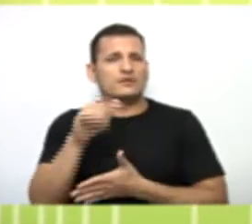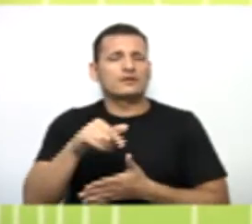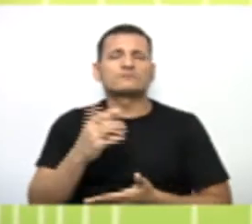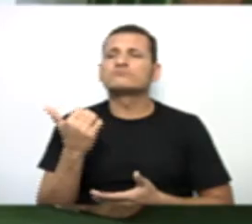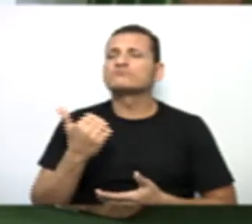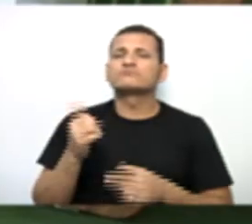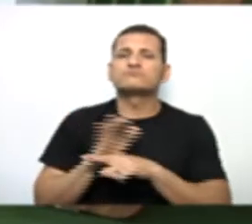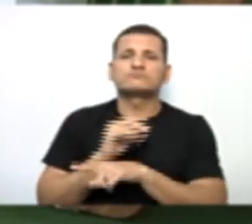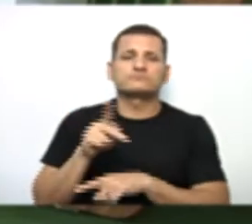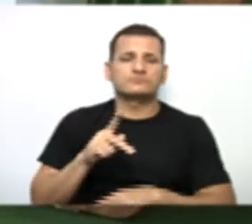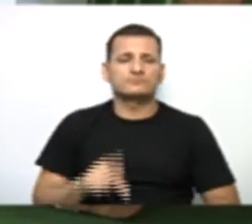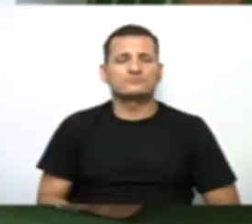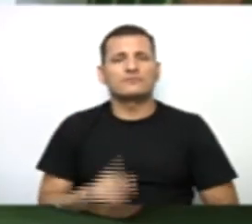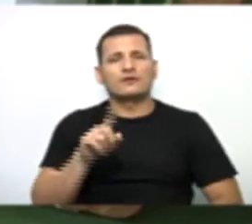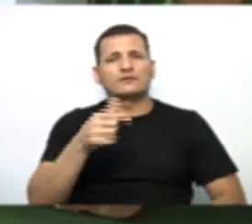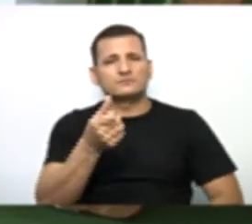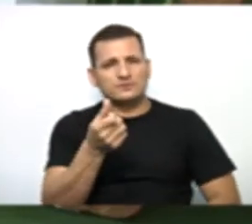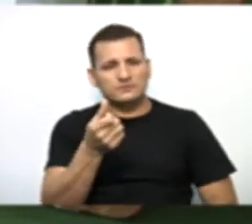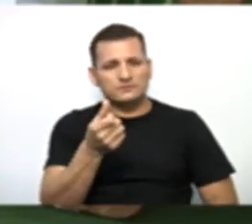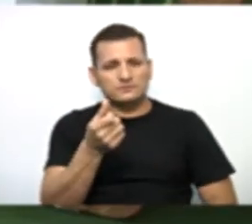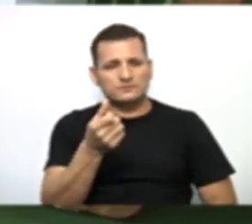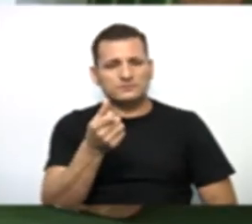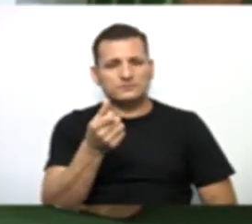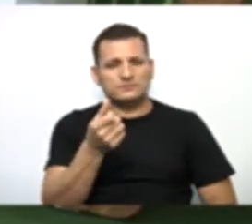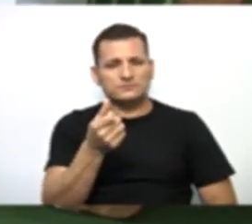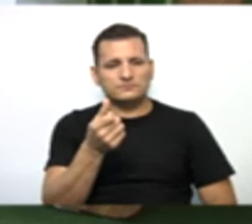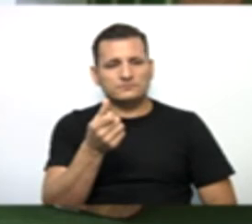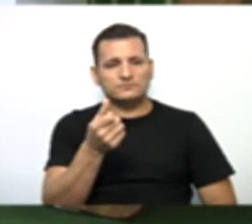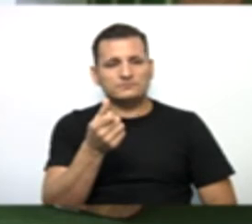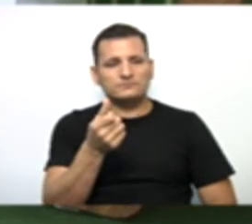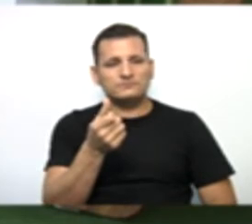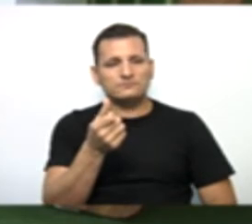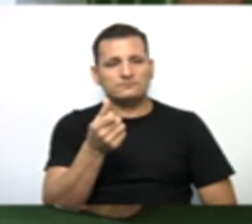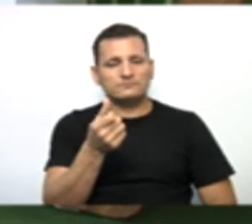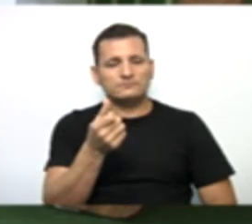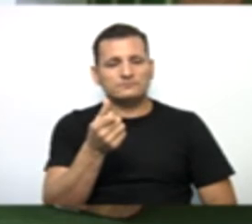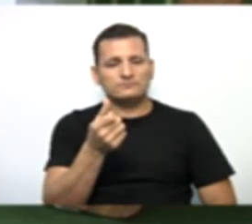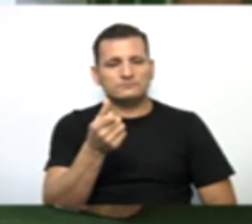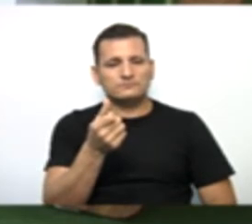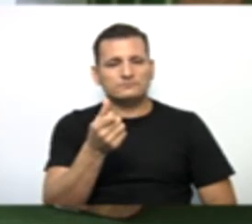professor? É 6, né? Para se passar?